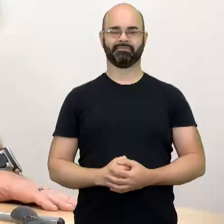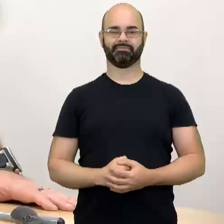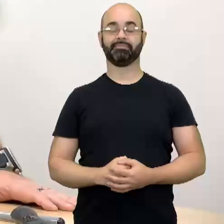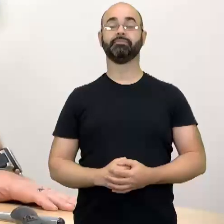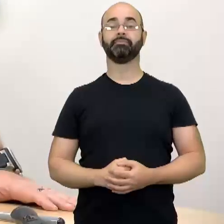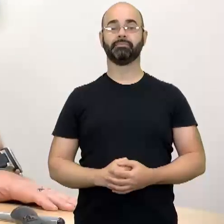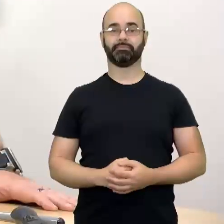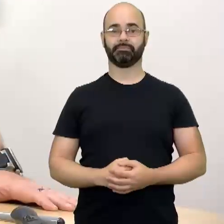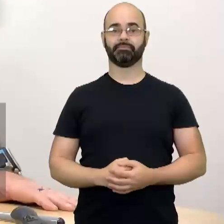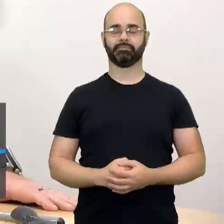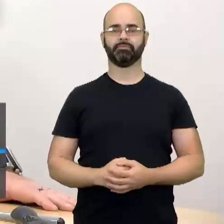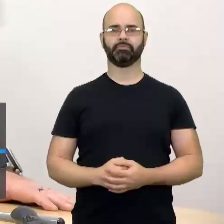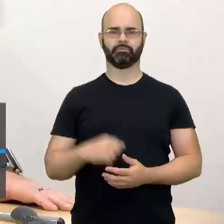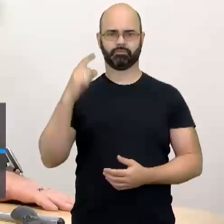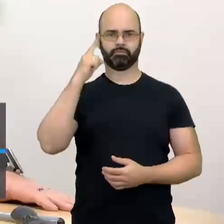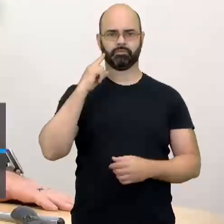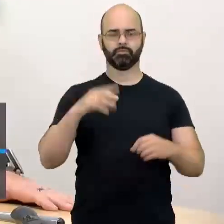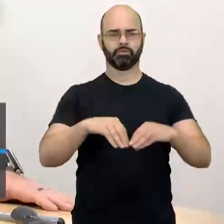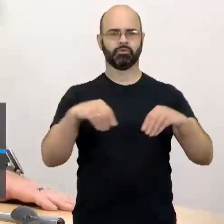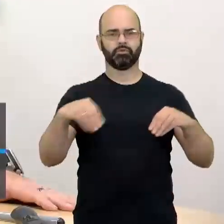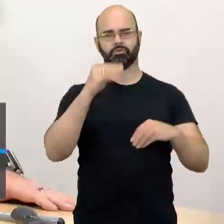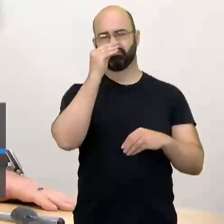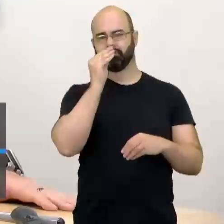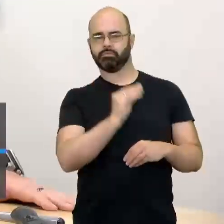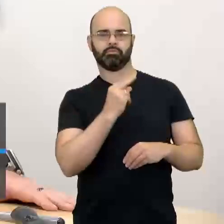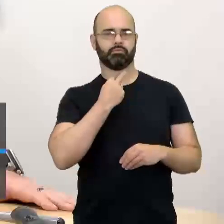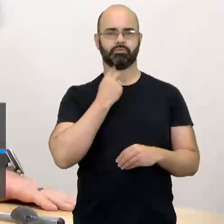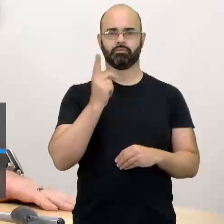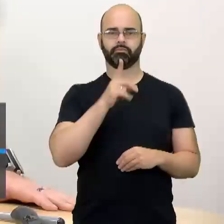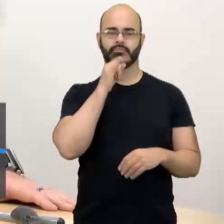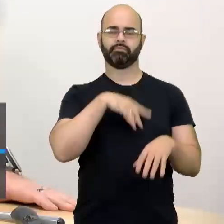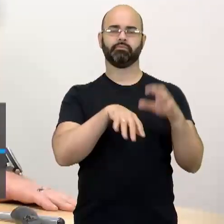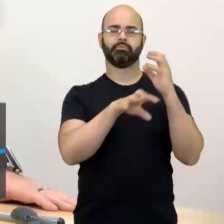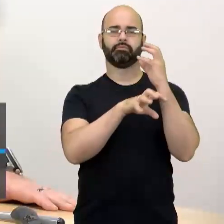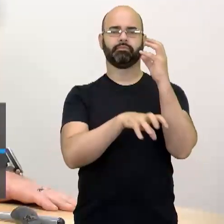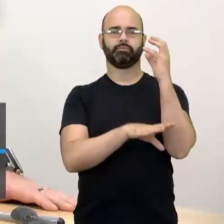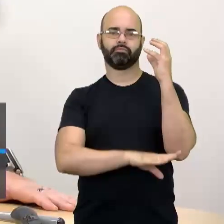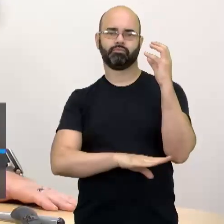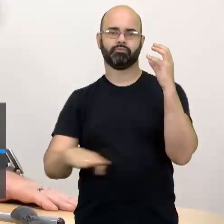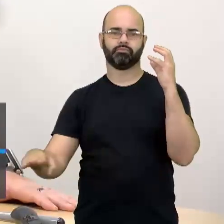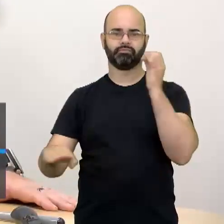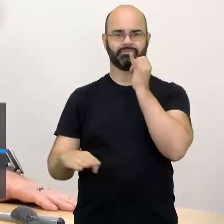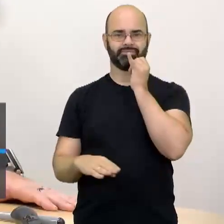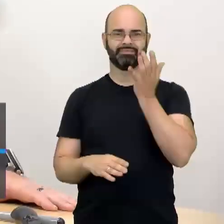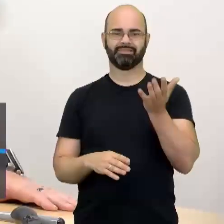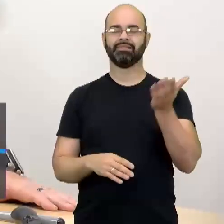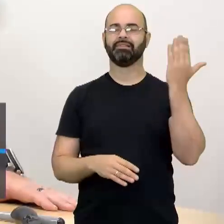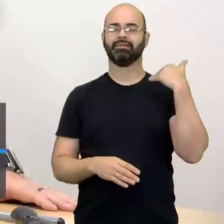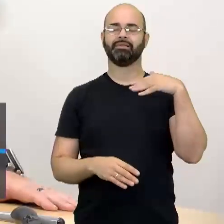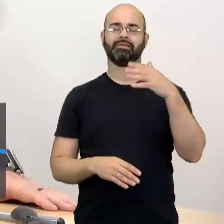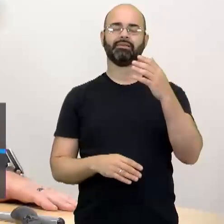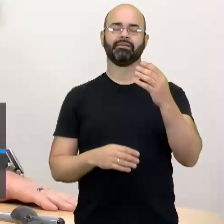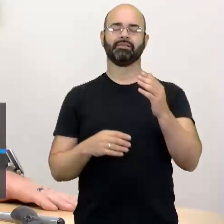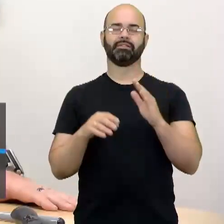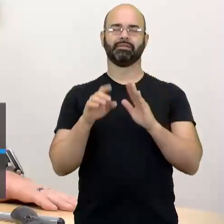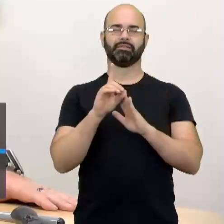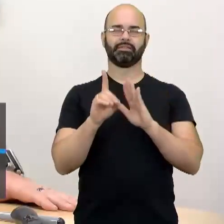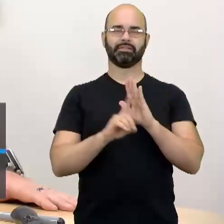Então veja a importância aí da manutenção do solo, né? Ele deu o exemplo do Cerrado, né? O Cerrado até a década de 60,